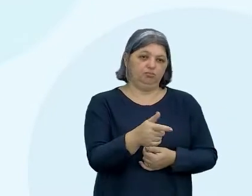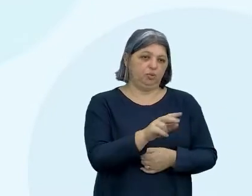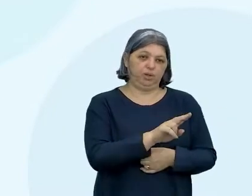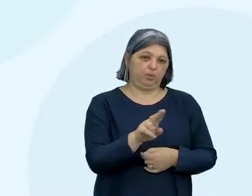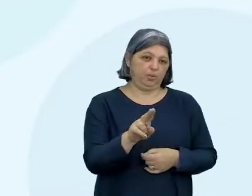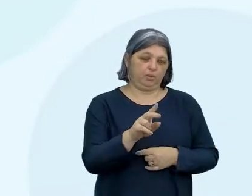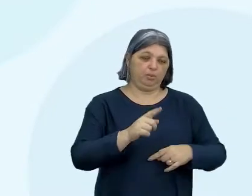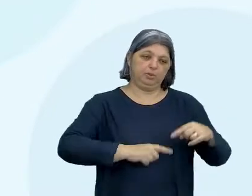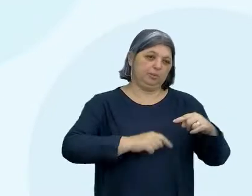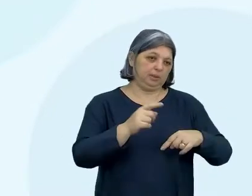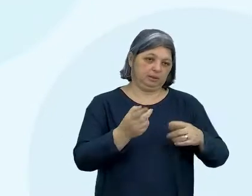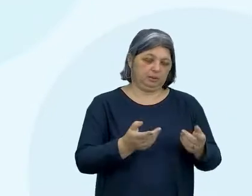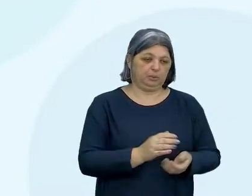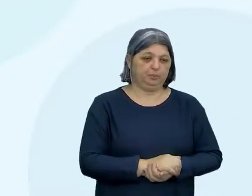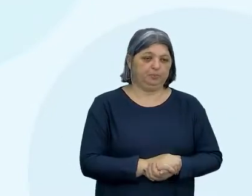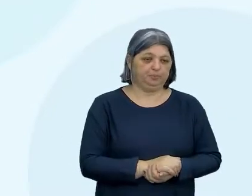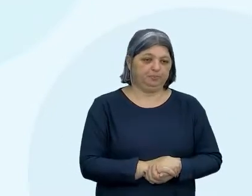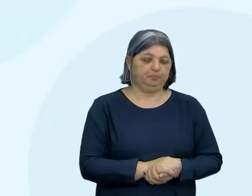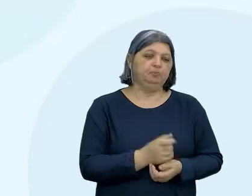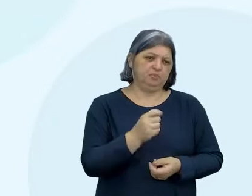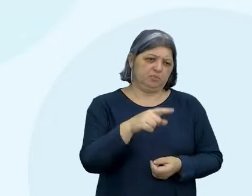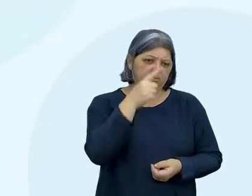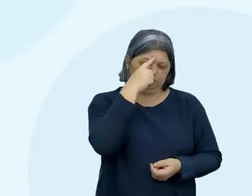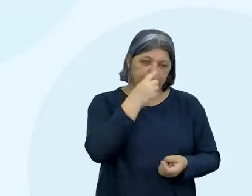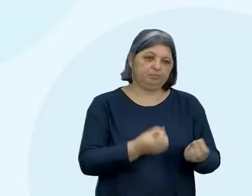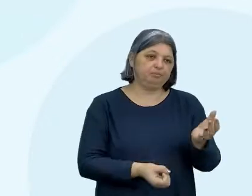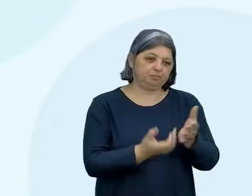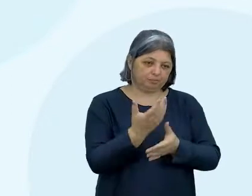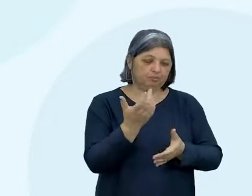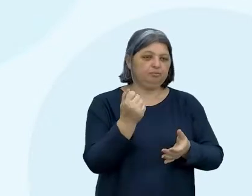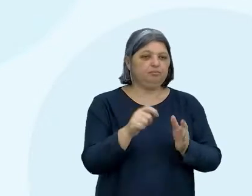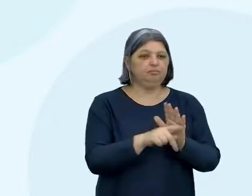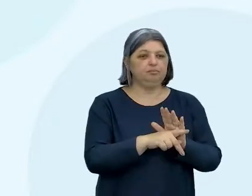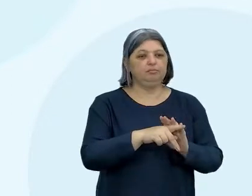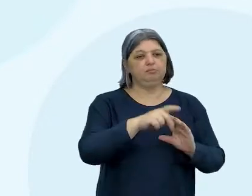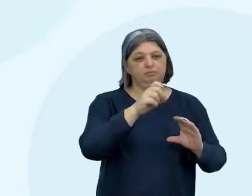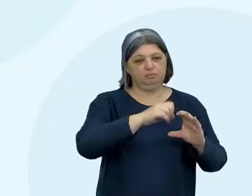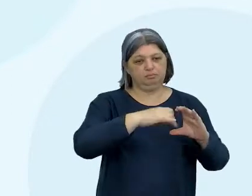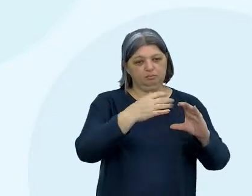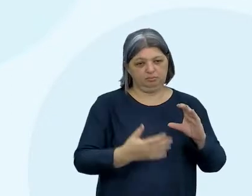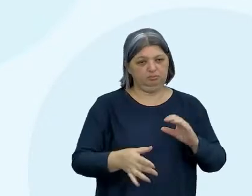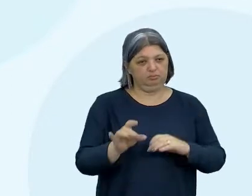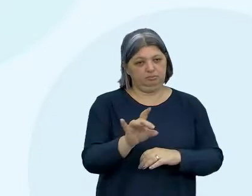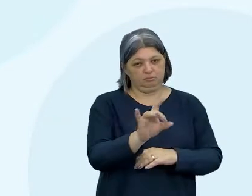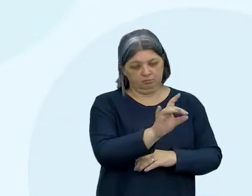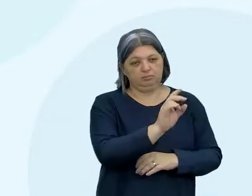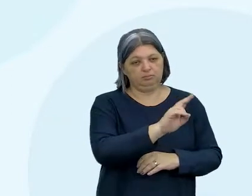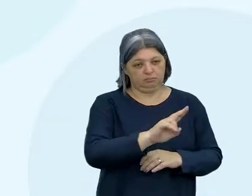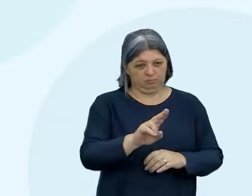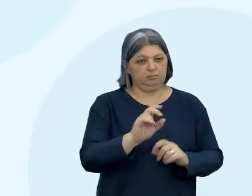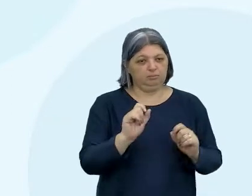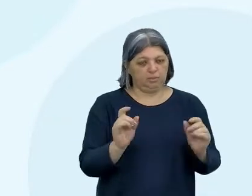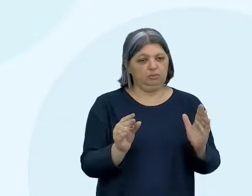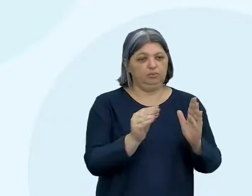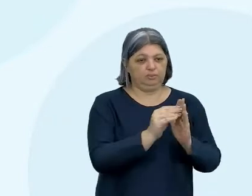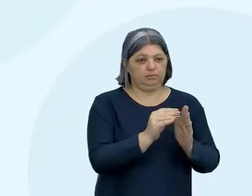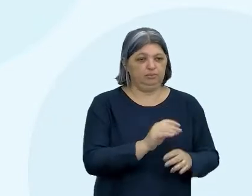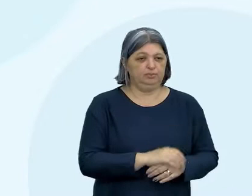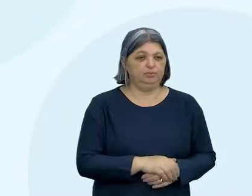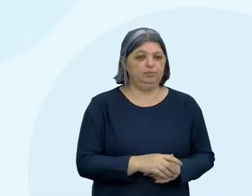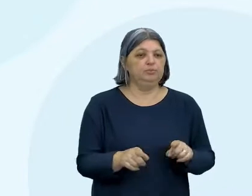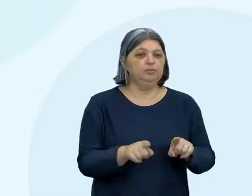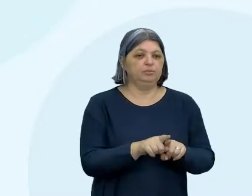material indicado, e aí o nome vocês, com a característica de vocês, coloquem aí no jogo. Lidar com